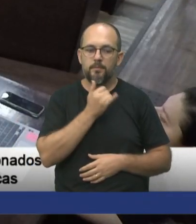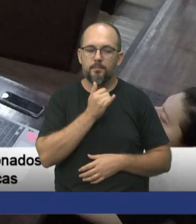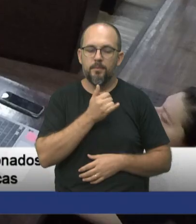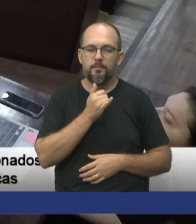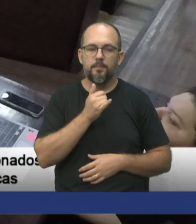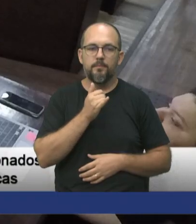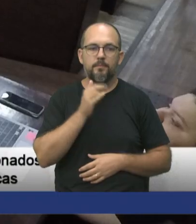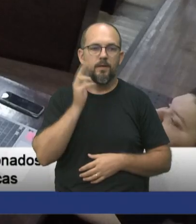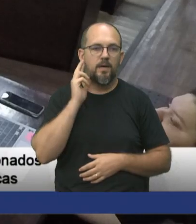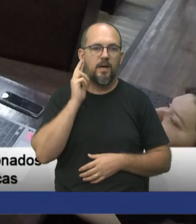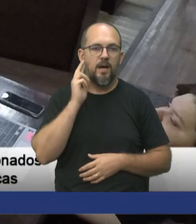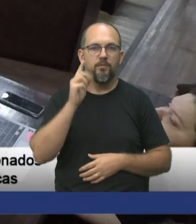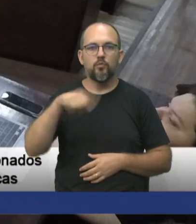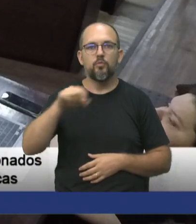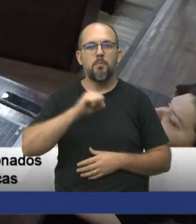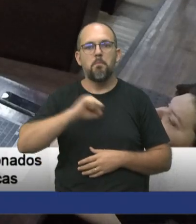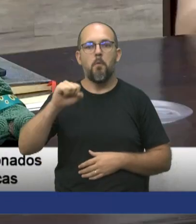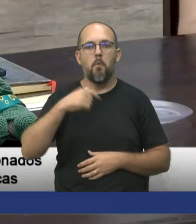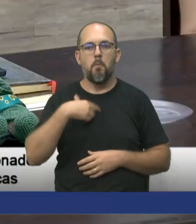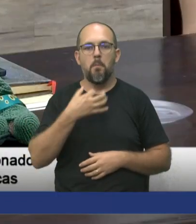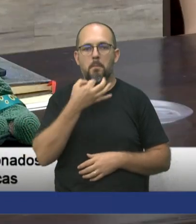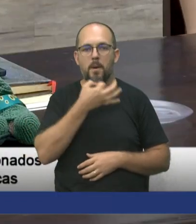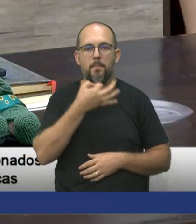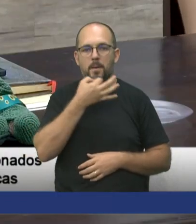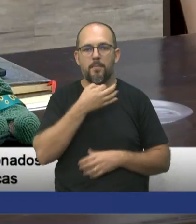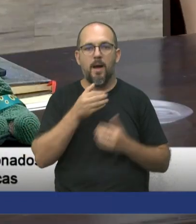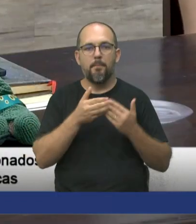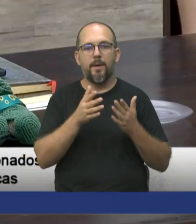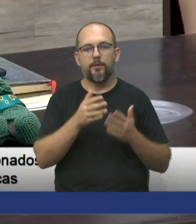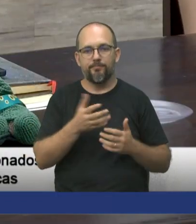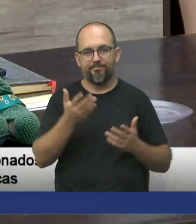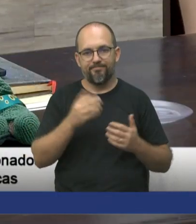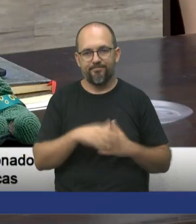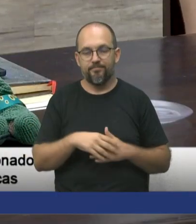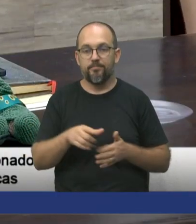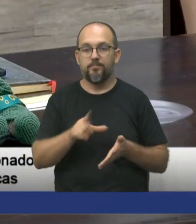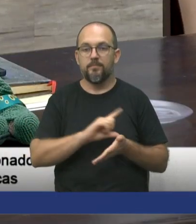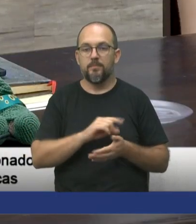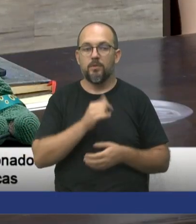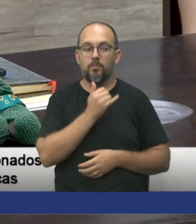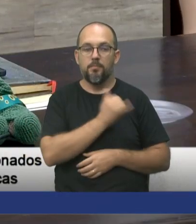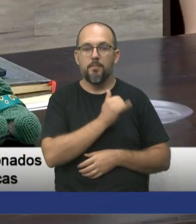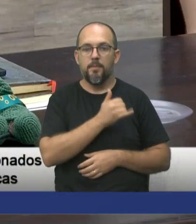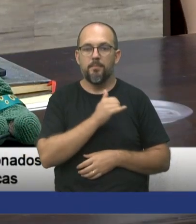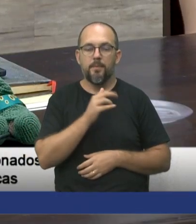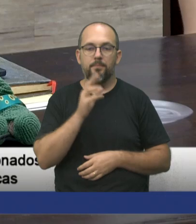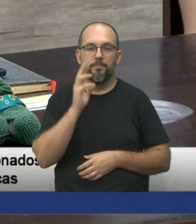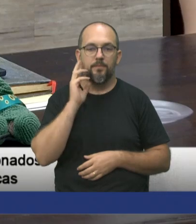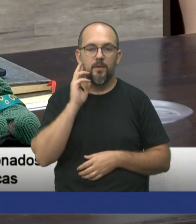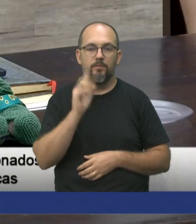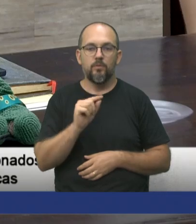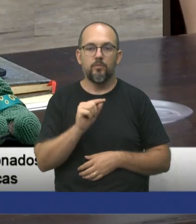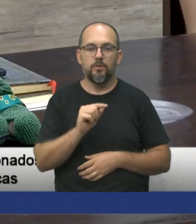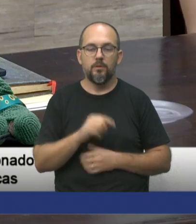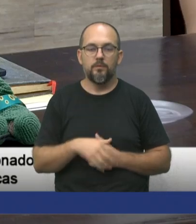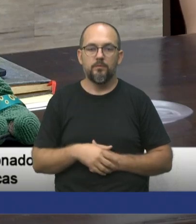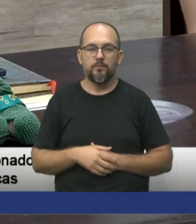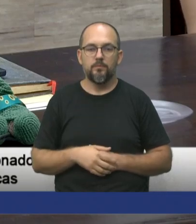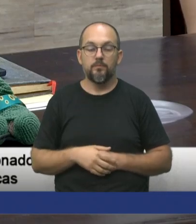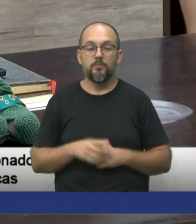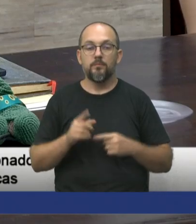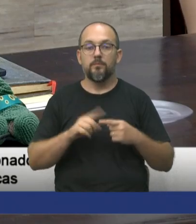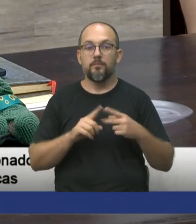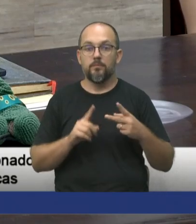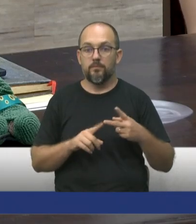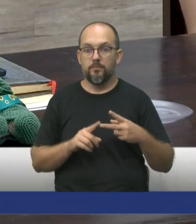bronca generalizada aqui, porque o microfone estava aberto. O que eu estava falando com a Rafa tem a ver com duas considerações.